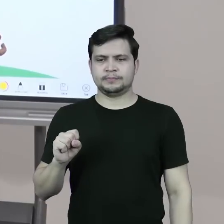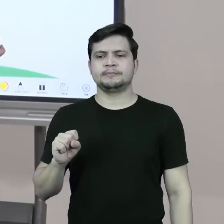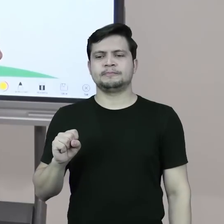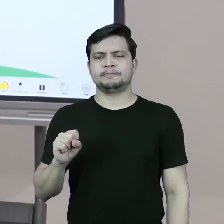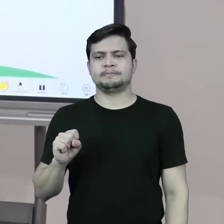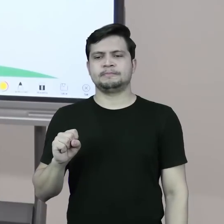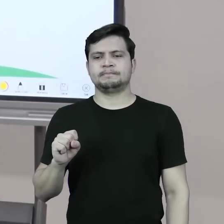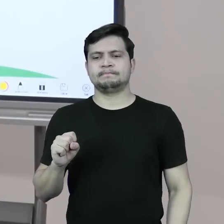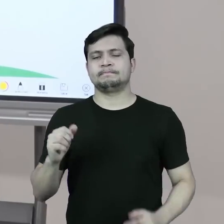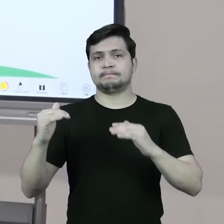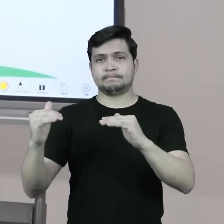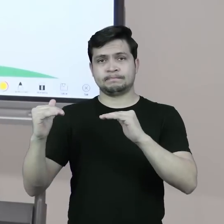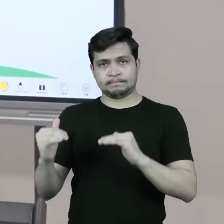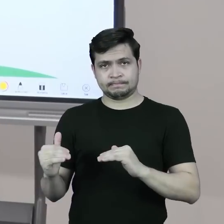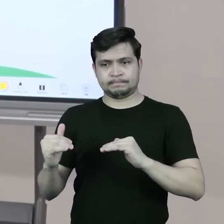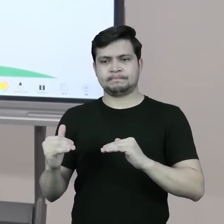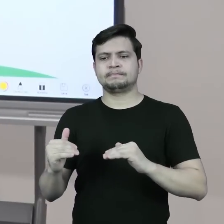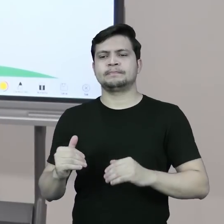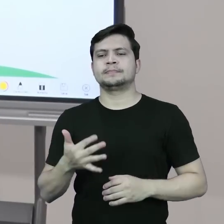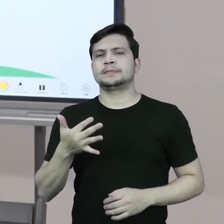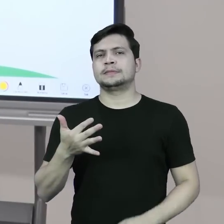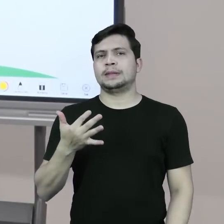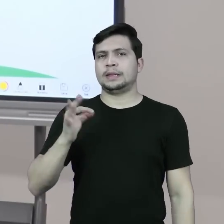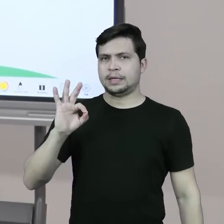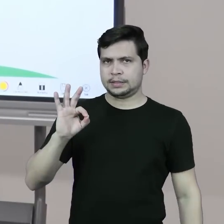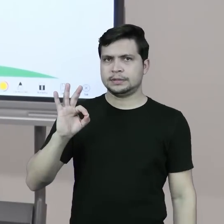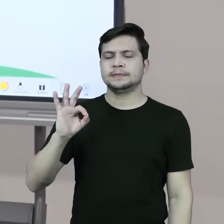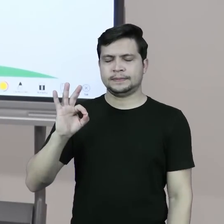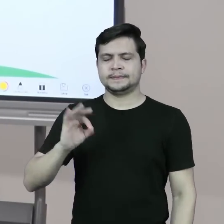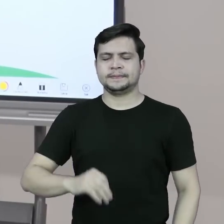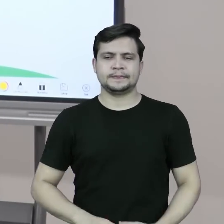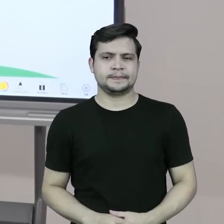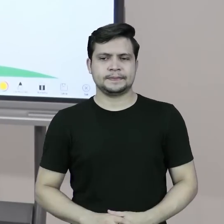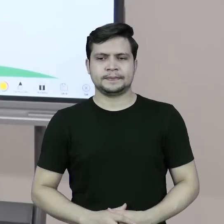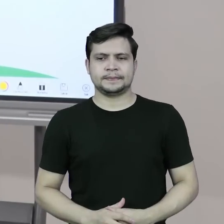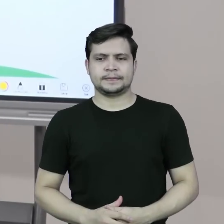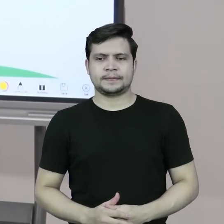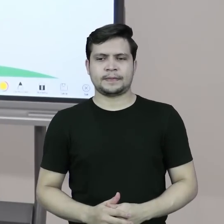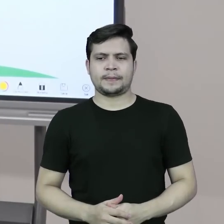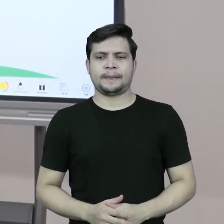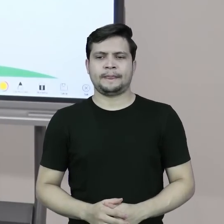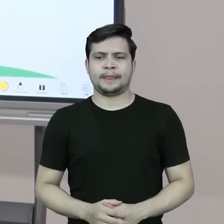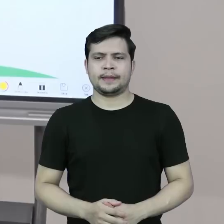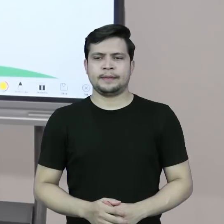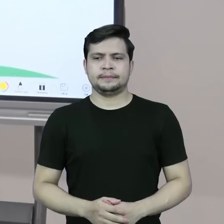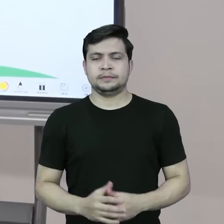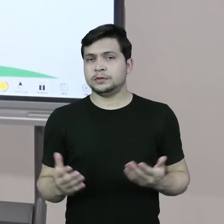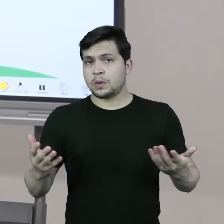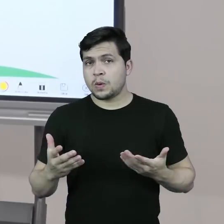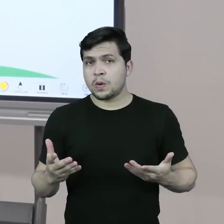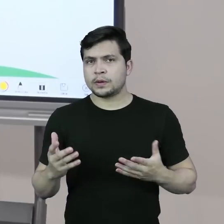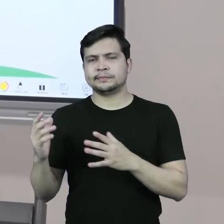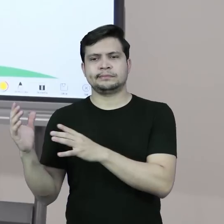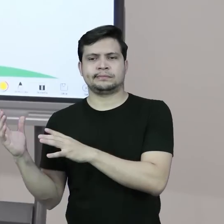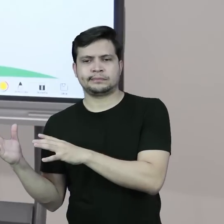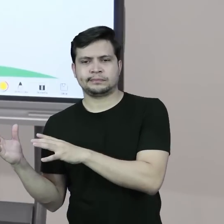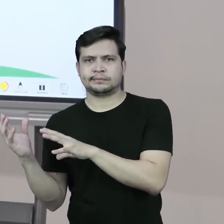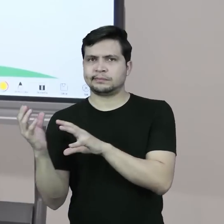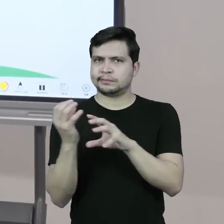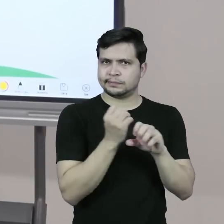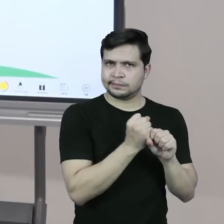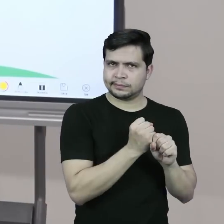segundo valor, o 15, ele aparece 4 vezes, vezes 4. O 16